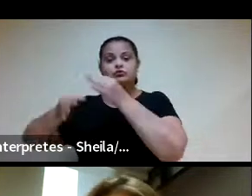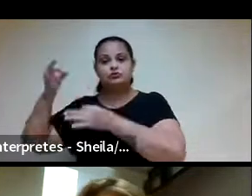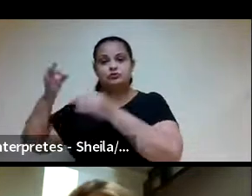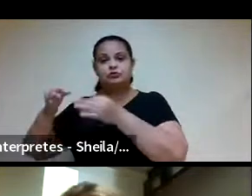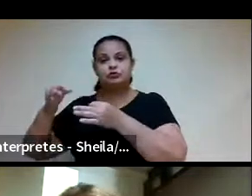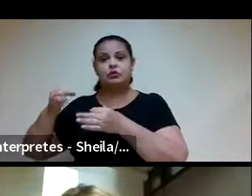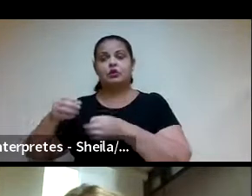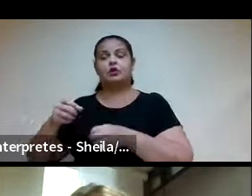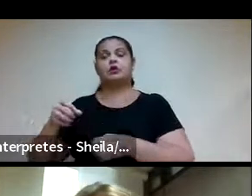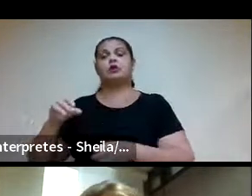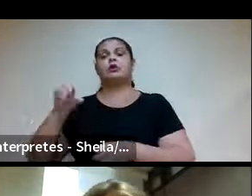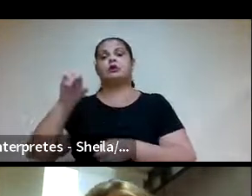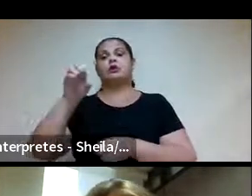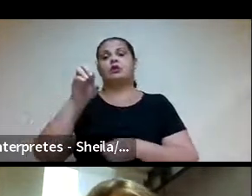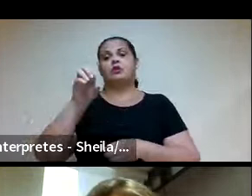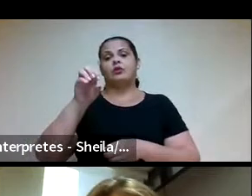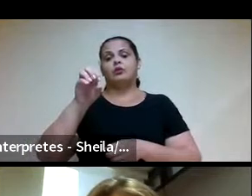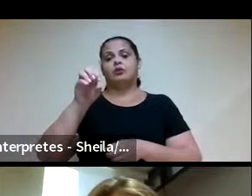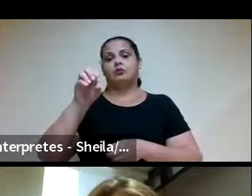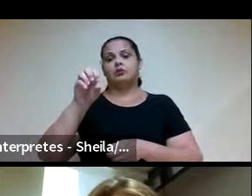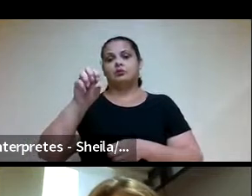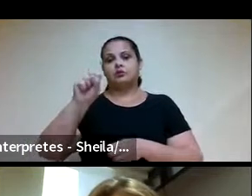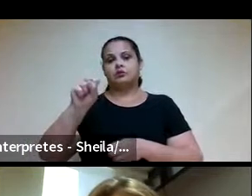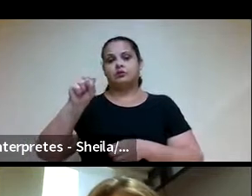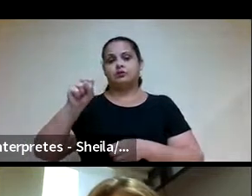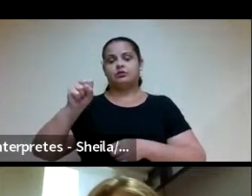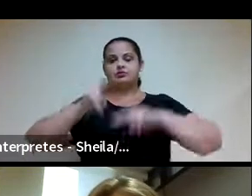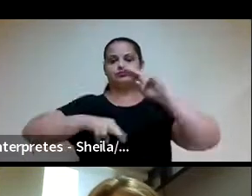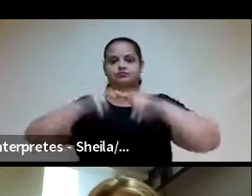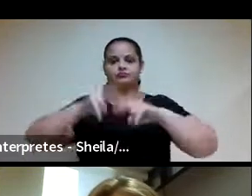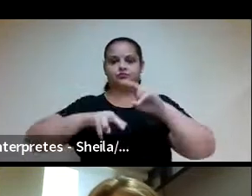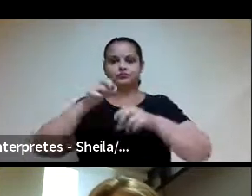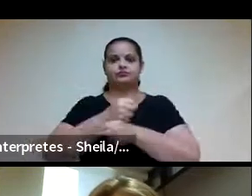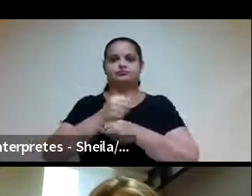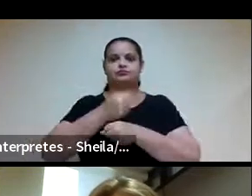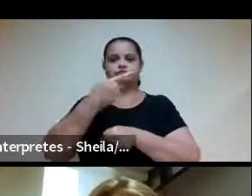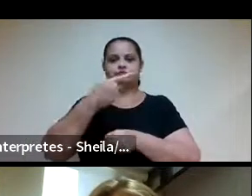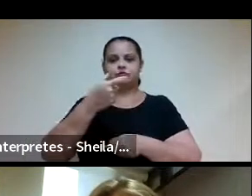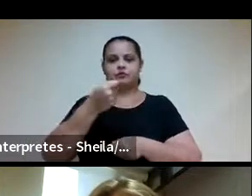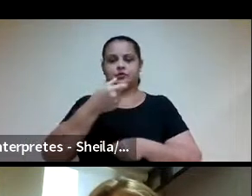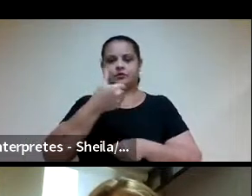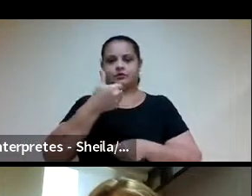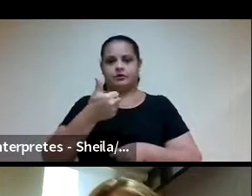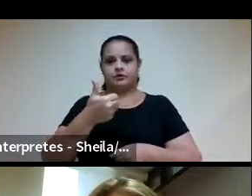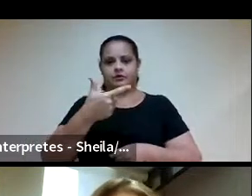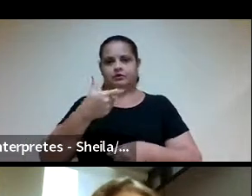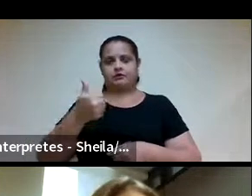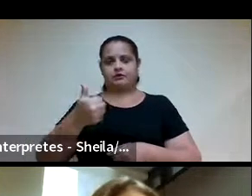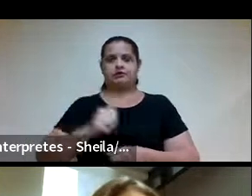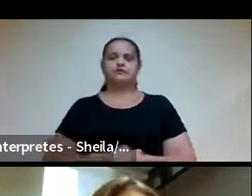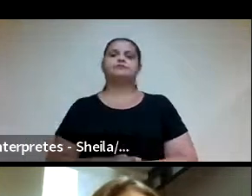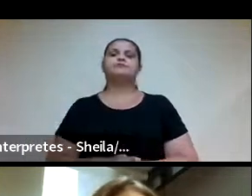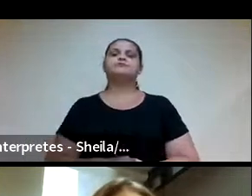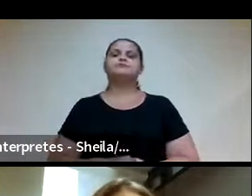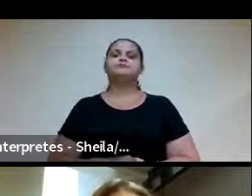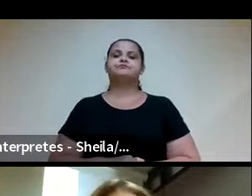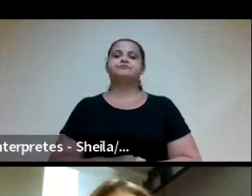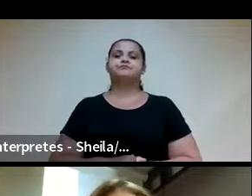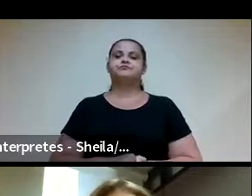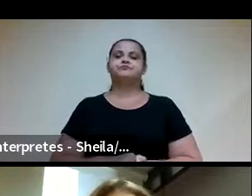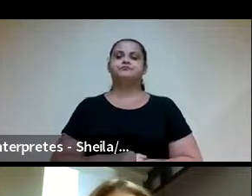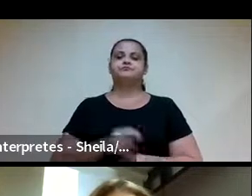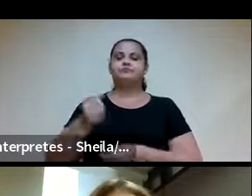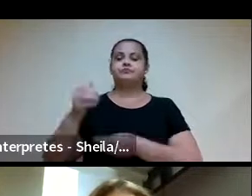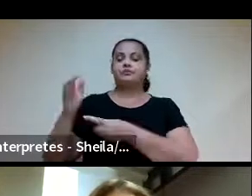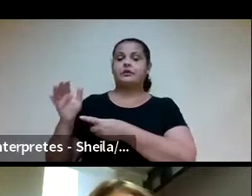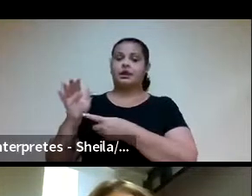de Gilson Lopes da Silva, por motivo de saúde, perdendo a excelente oportunidade de estabelecer a paridade